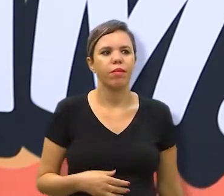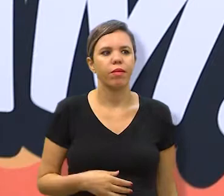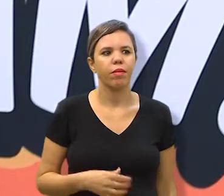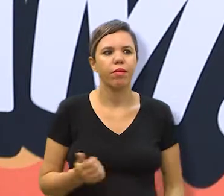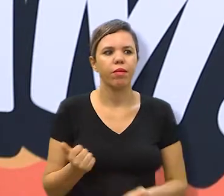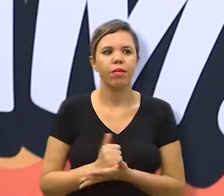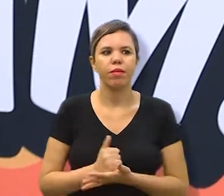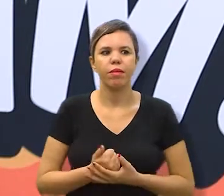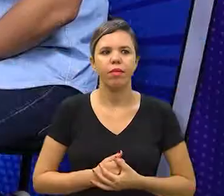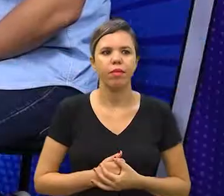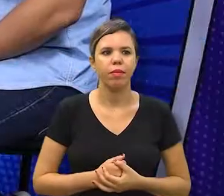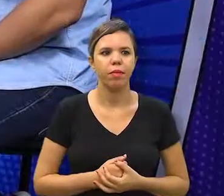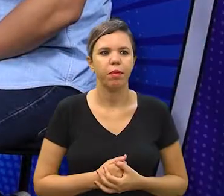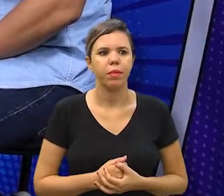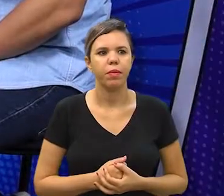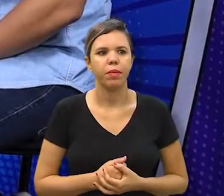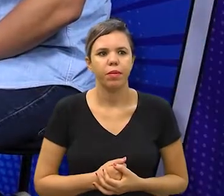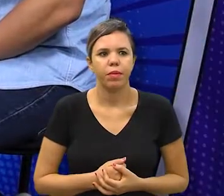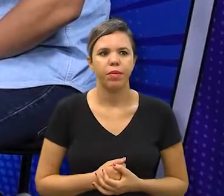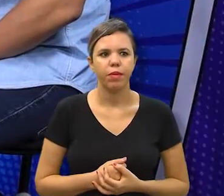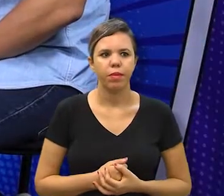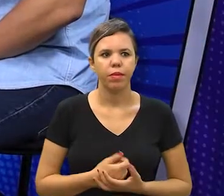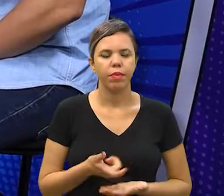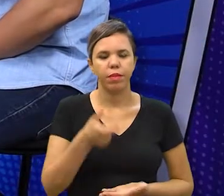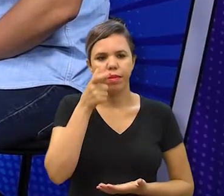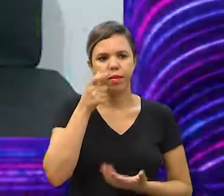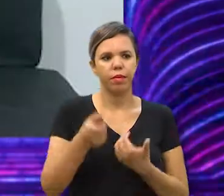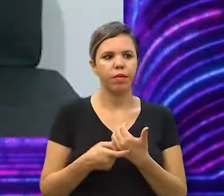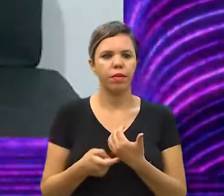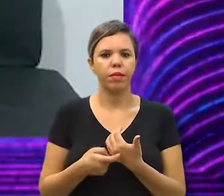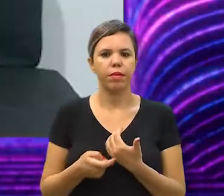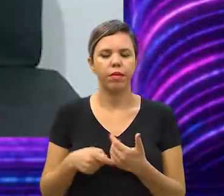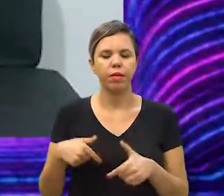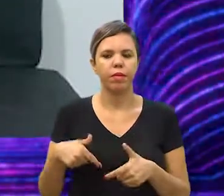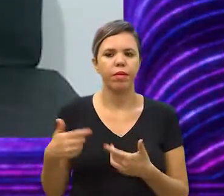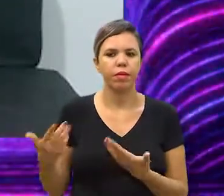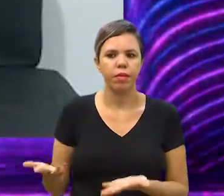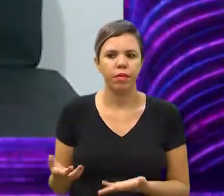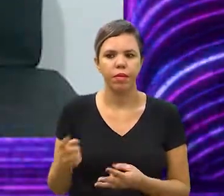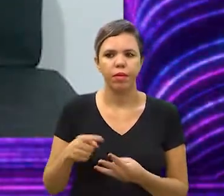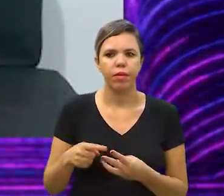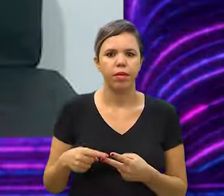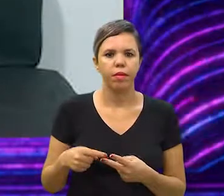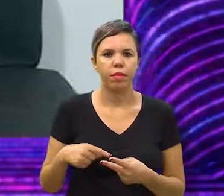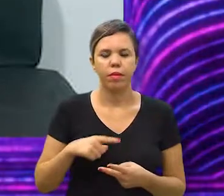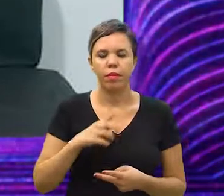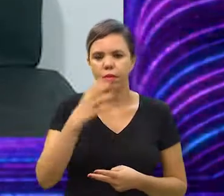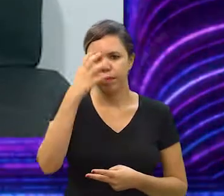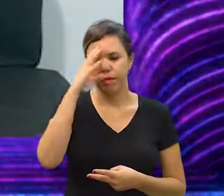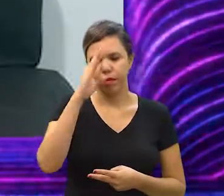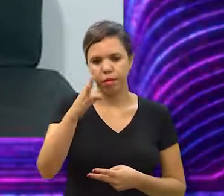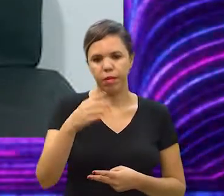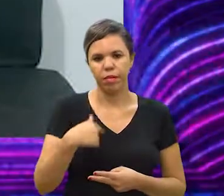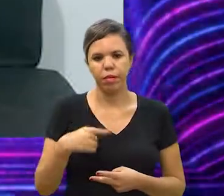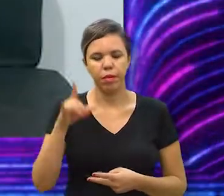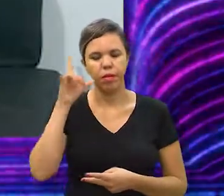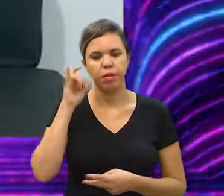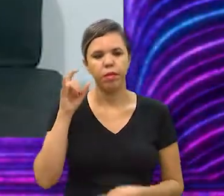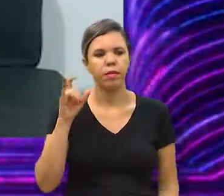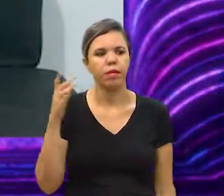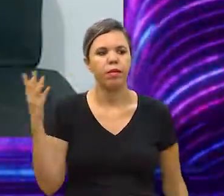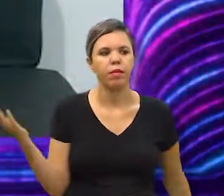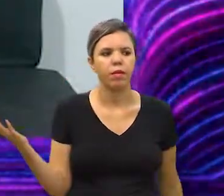sair o game? Então, quem quiser me seguir aí, acompanhar meu trabalho, tem 2 formas principais, né? Uma delas é o